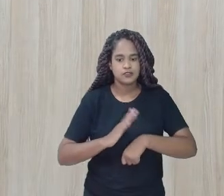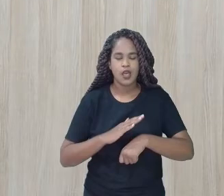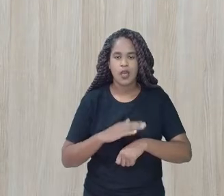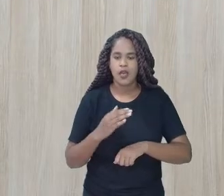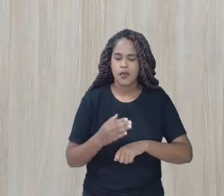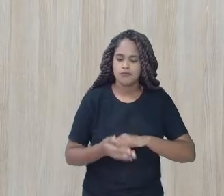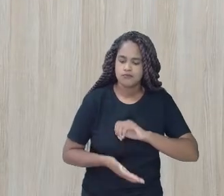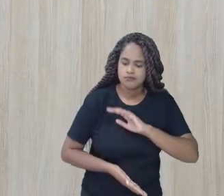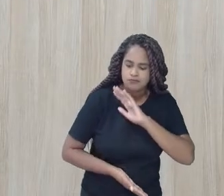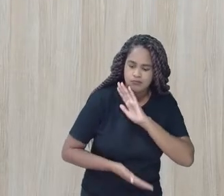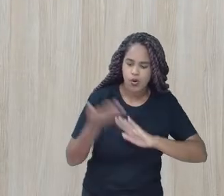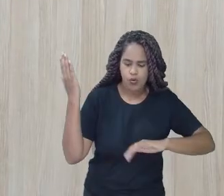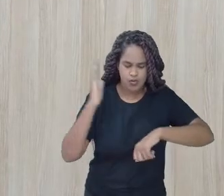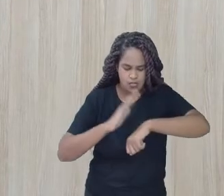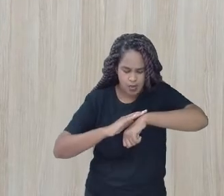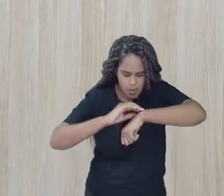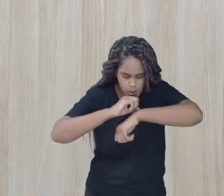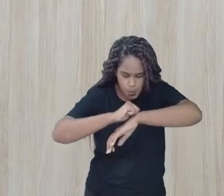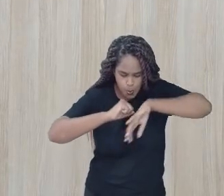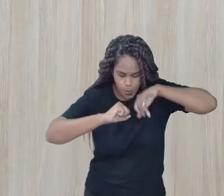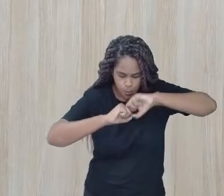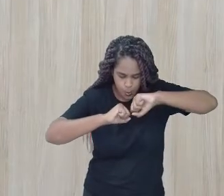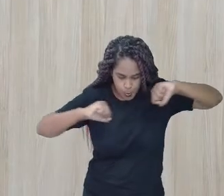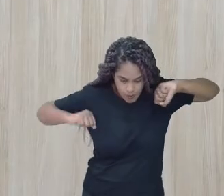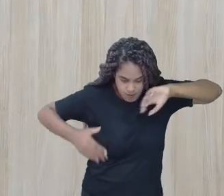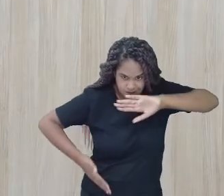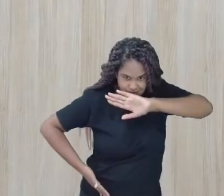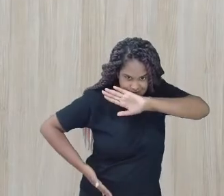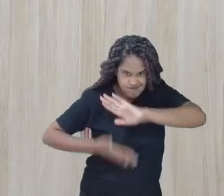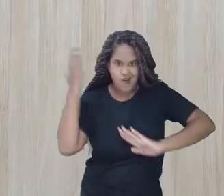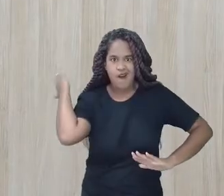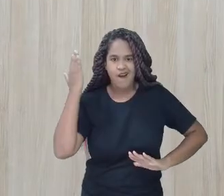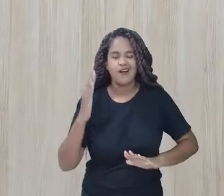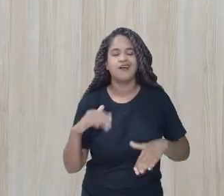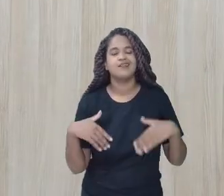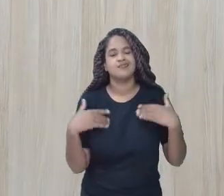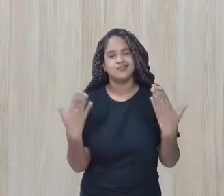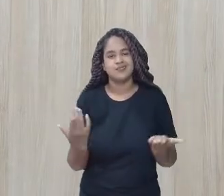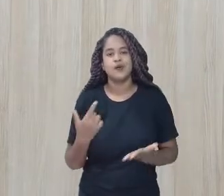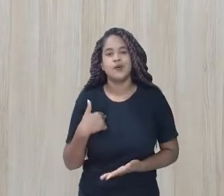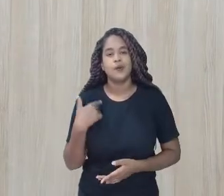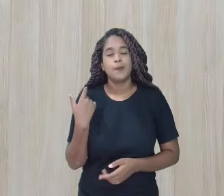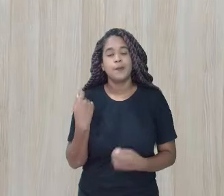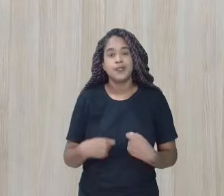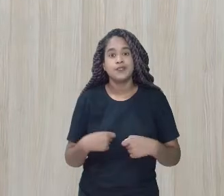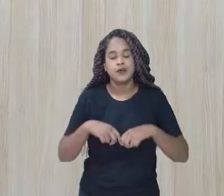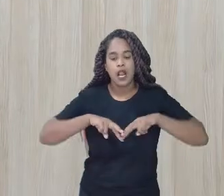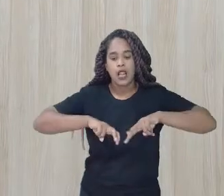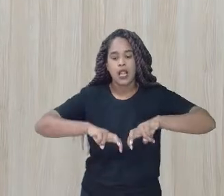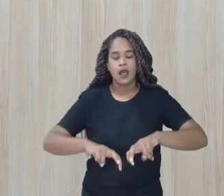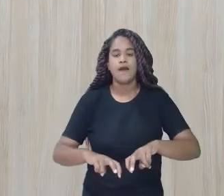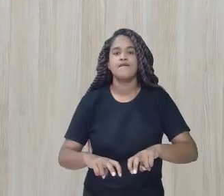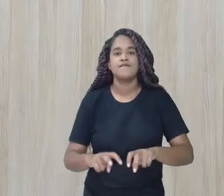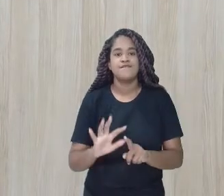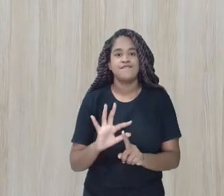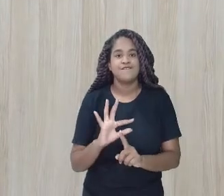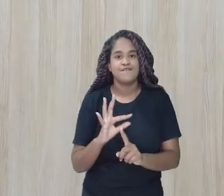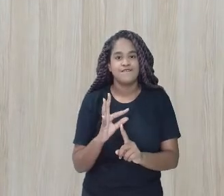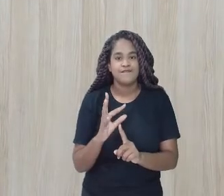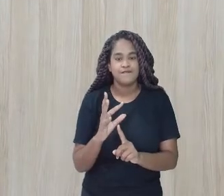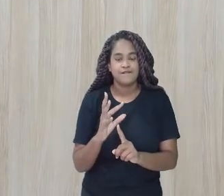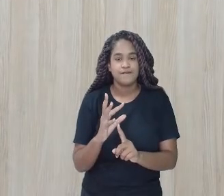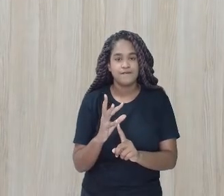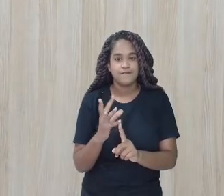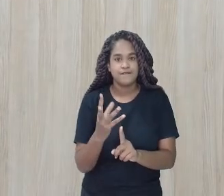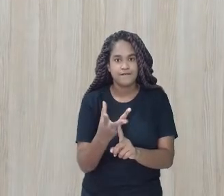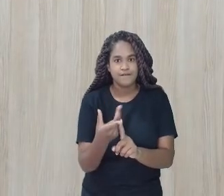eu recorro à física, né? À ciência, para poder argumentar como é que a minha